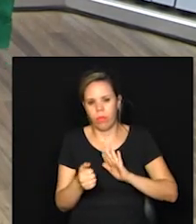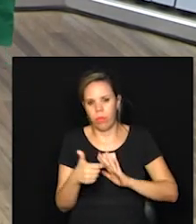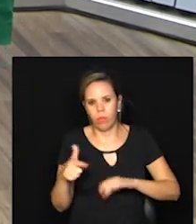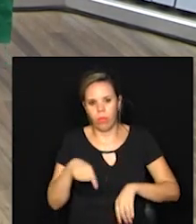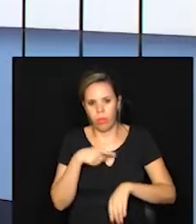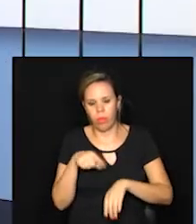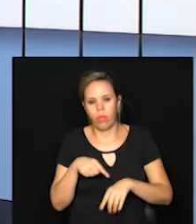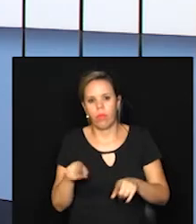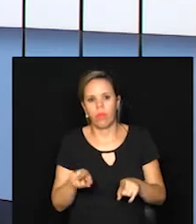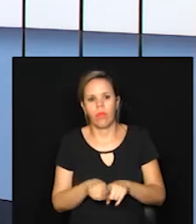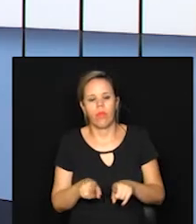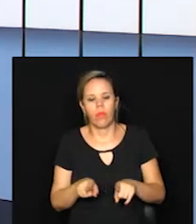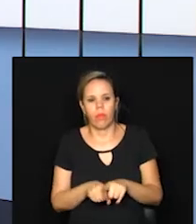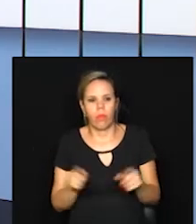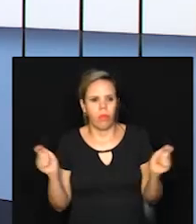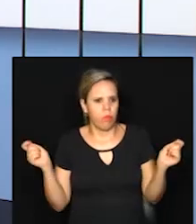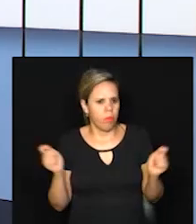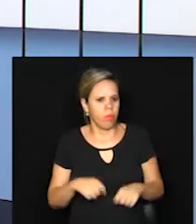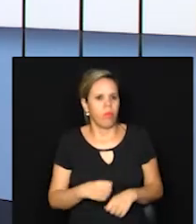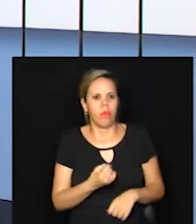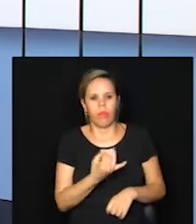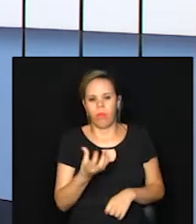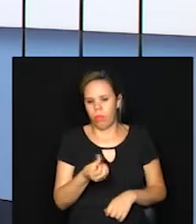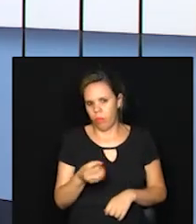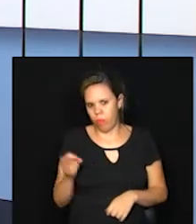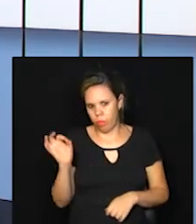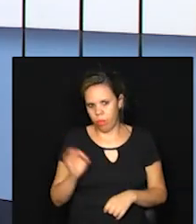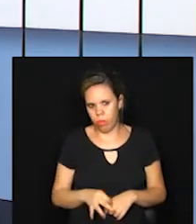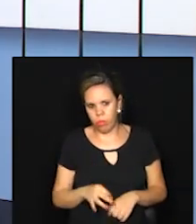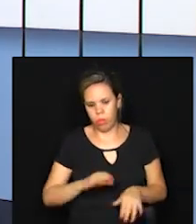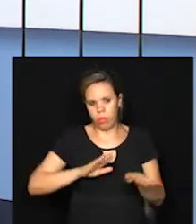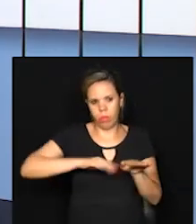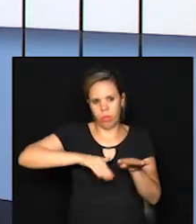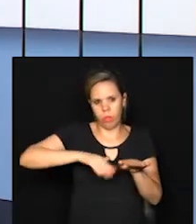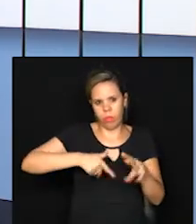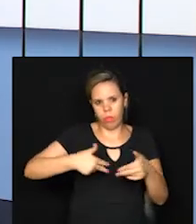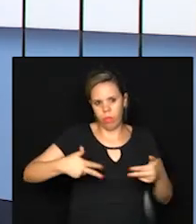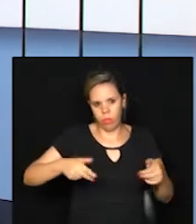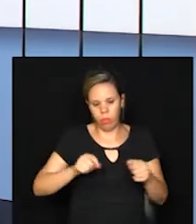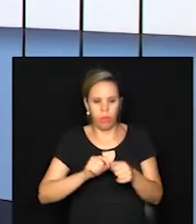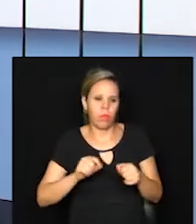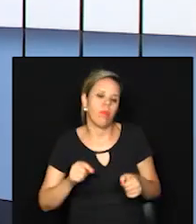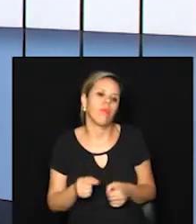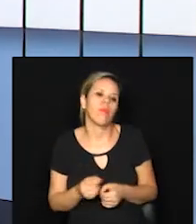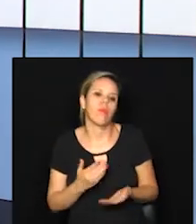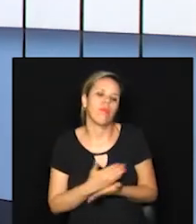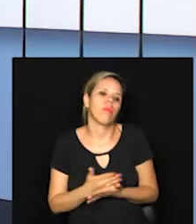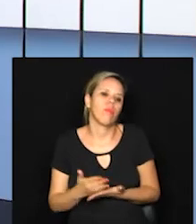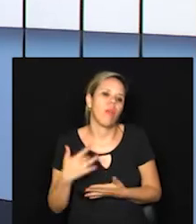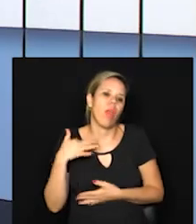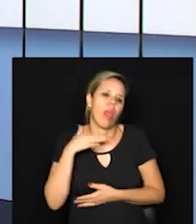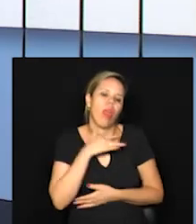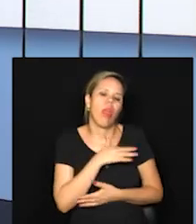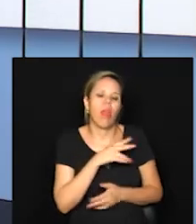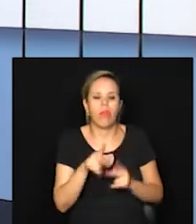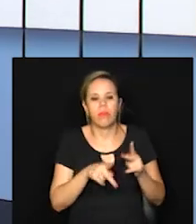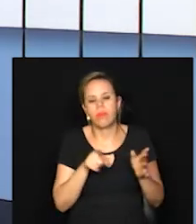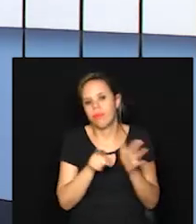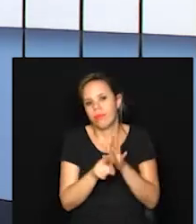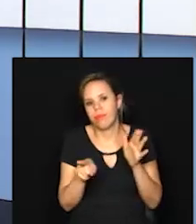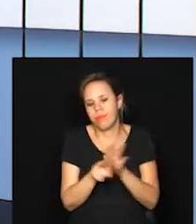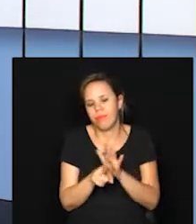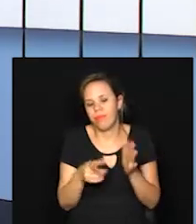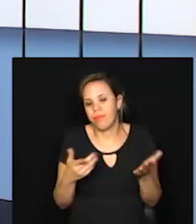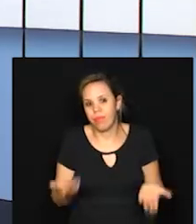horas também com capacidade 60%. Agora, os clubes até então está começando o verão, muita gente estava perguntando, né, sobre